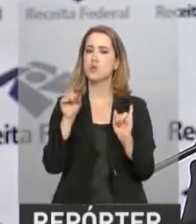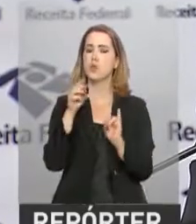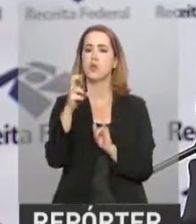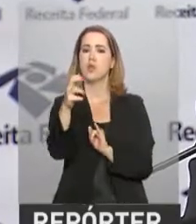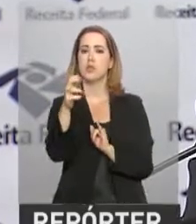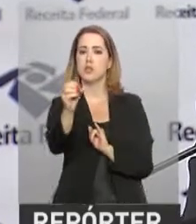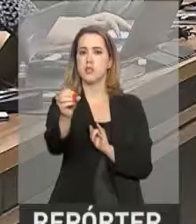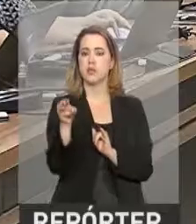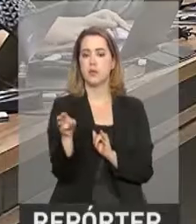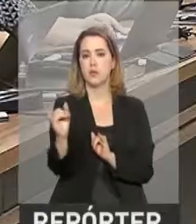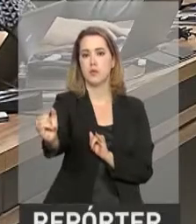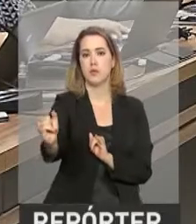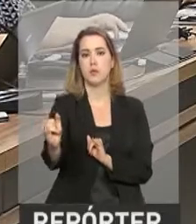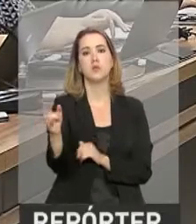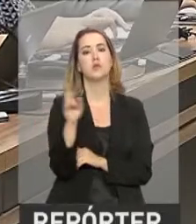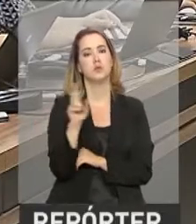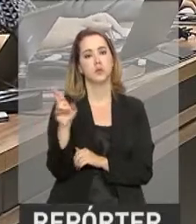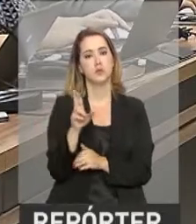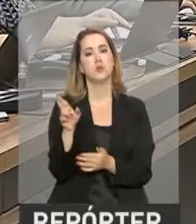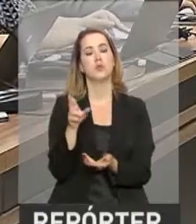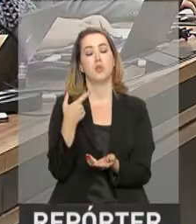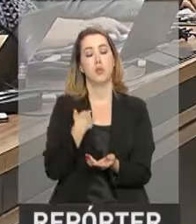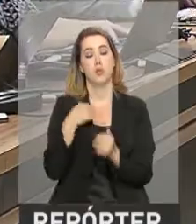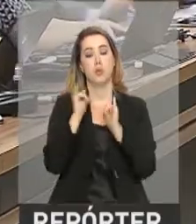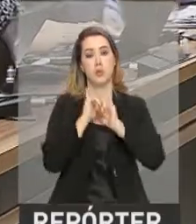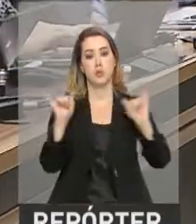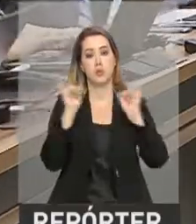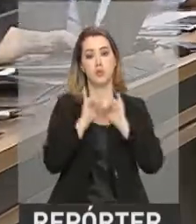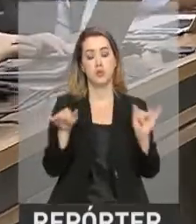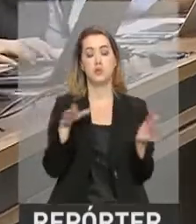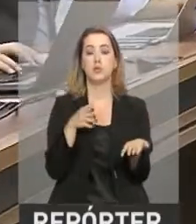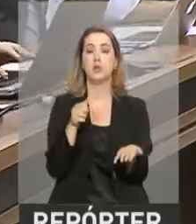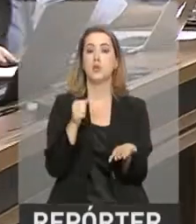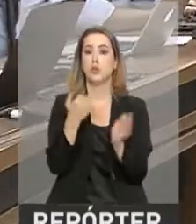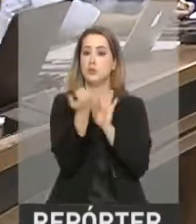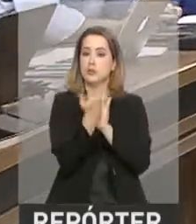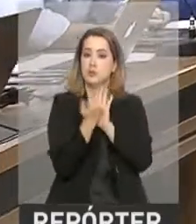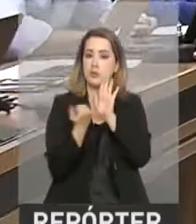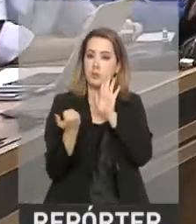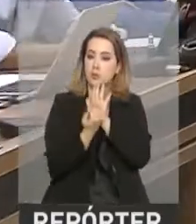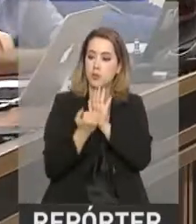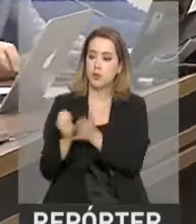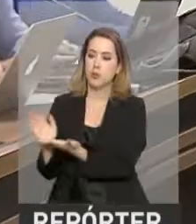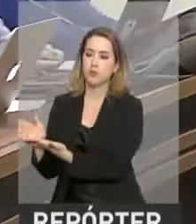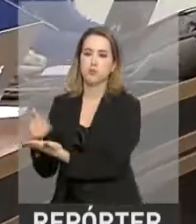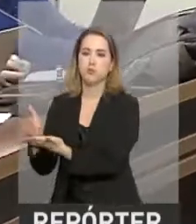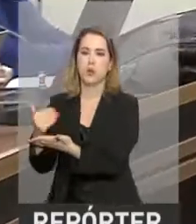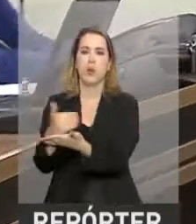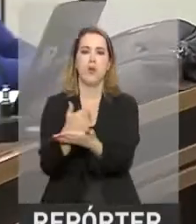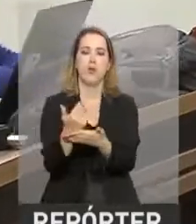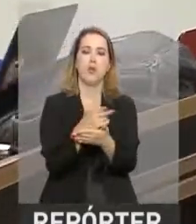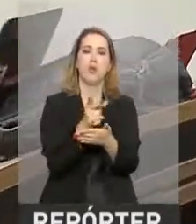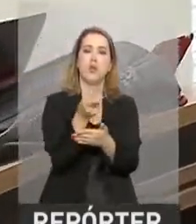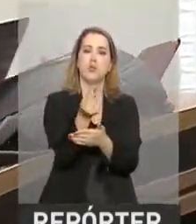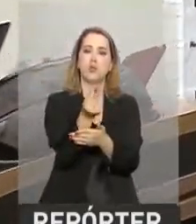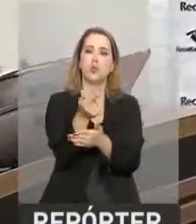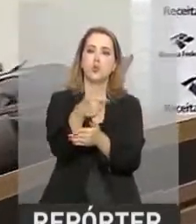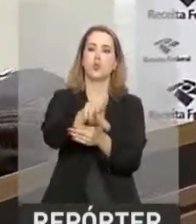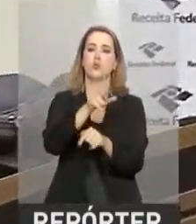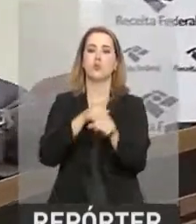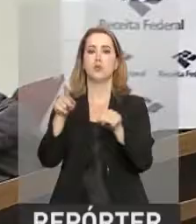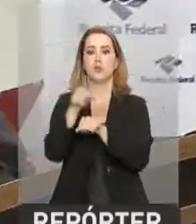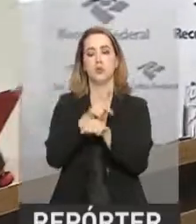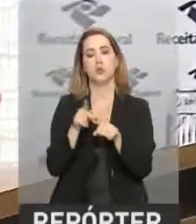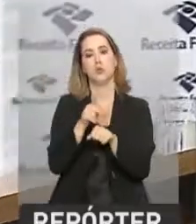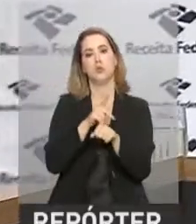900 milhões de reais declarados no programa de repatriação de recursos do governo federal, 46 bilhões e 800